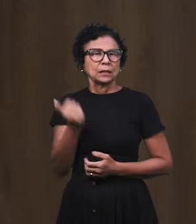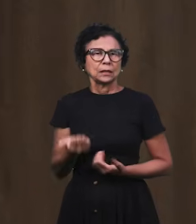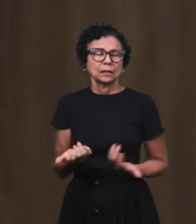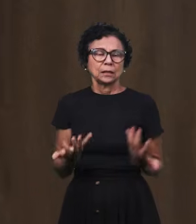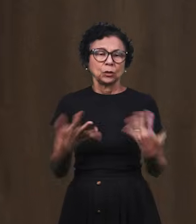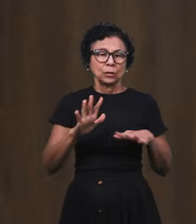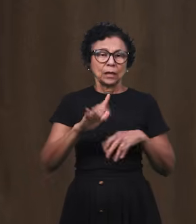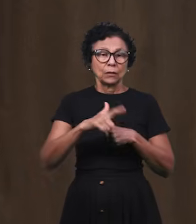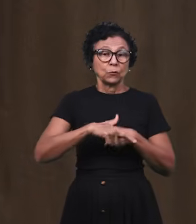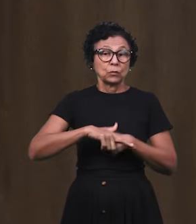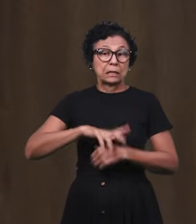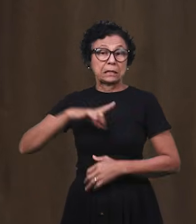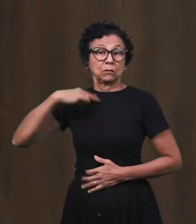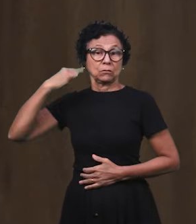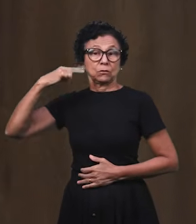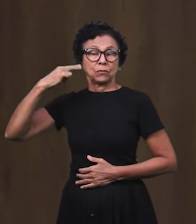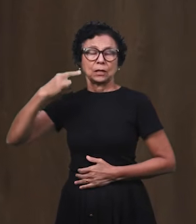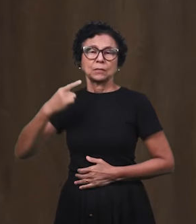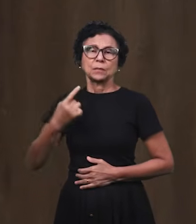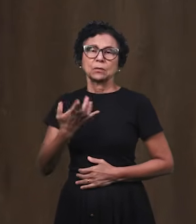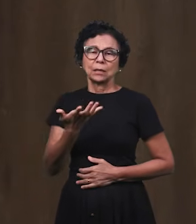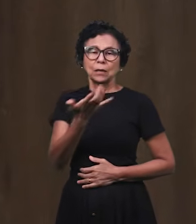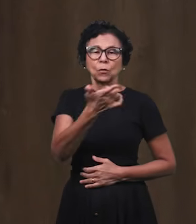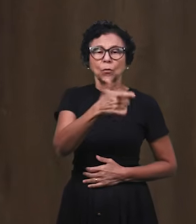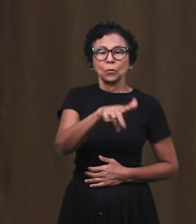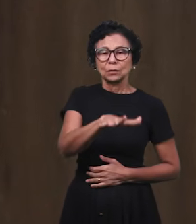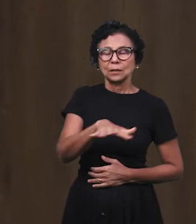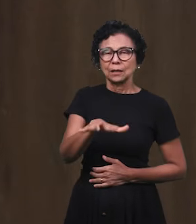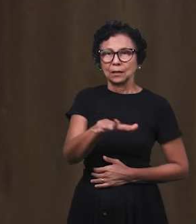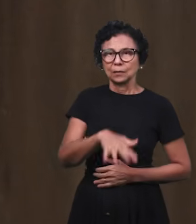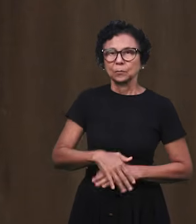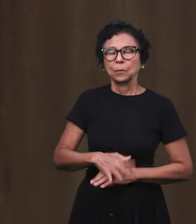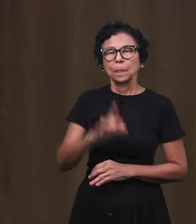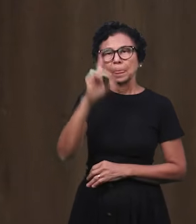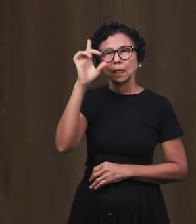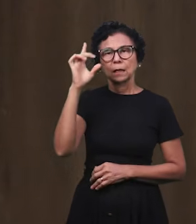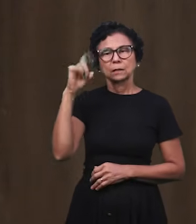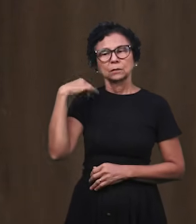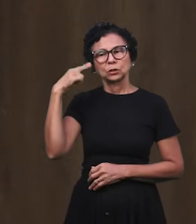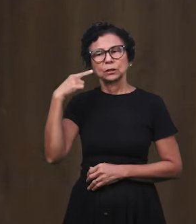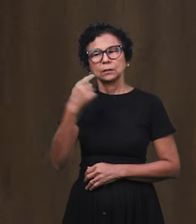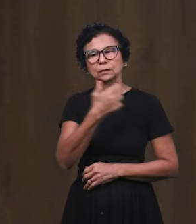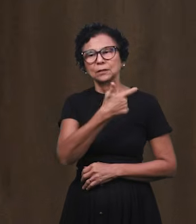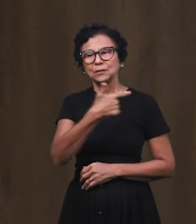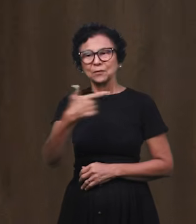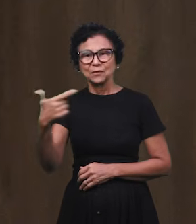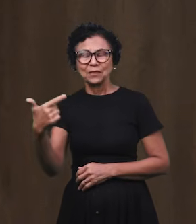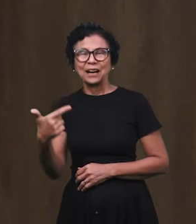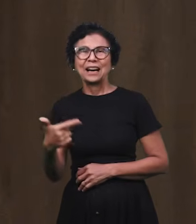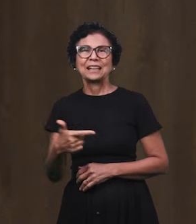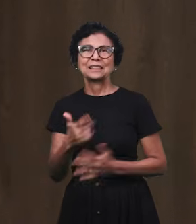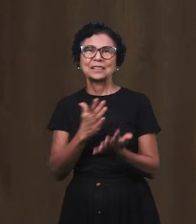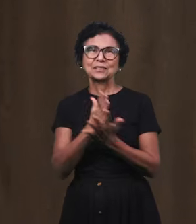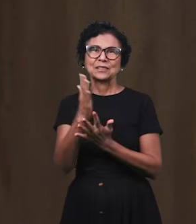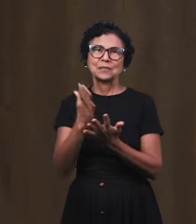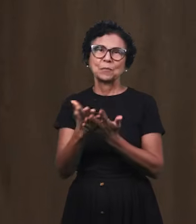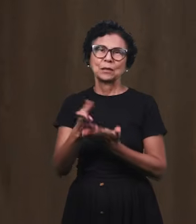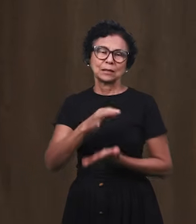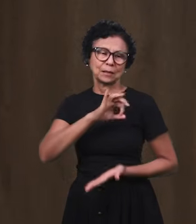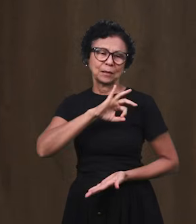pode ser perito, né? Pode ser delegado, pode ser defensor público, que é